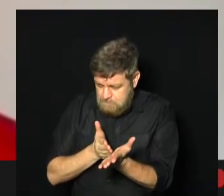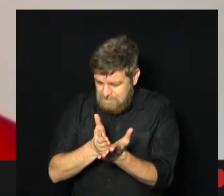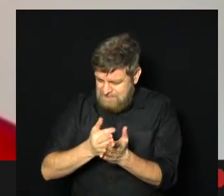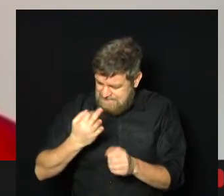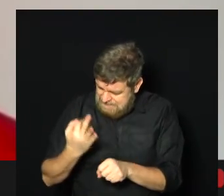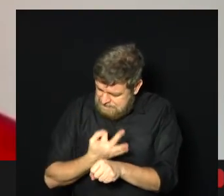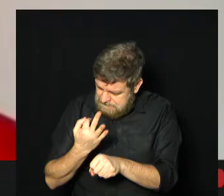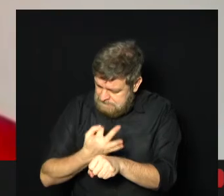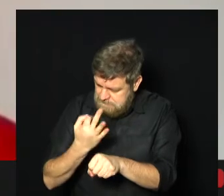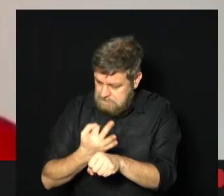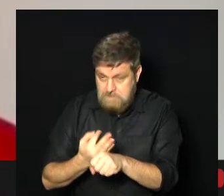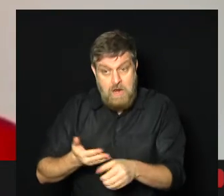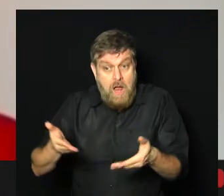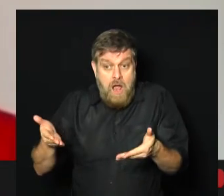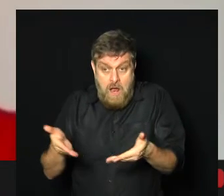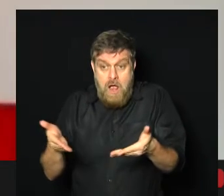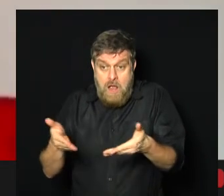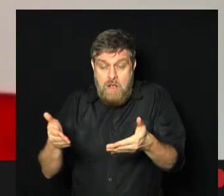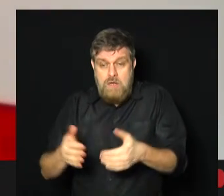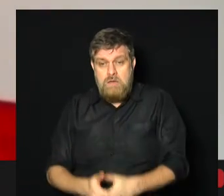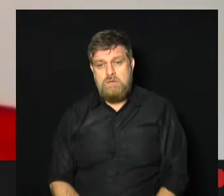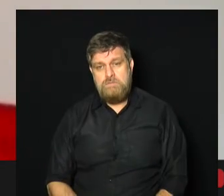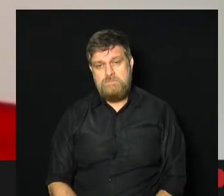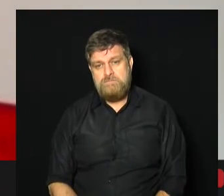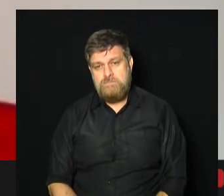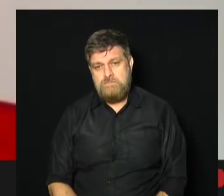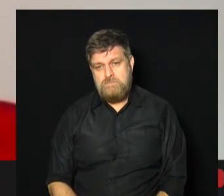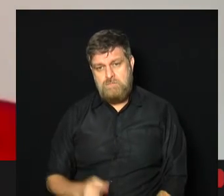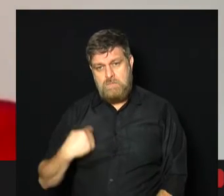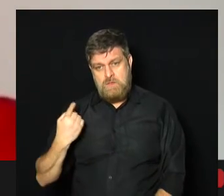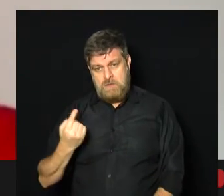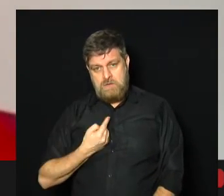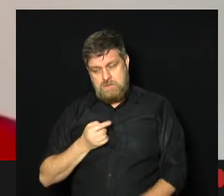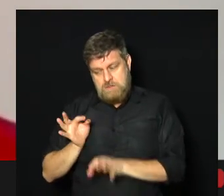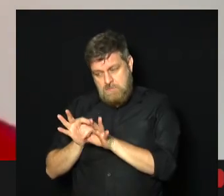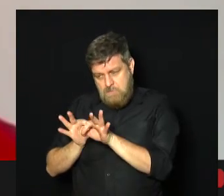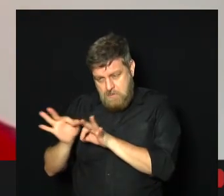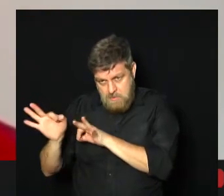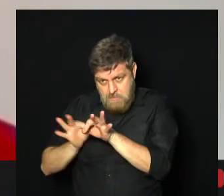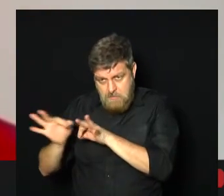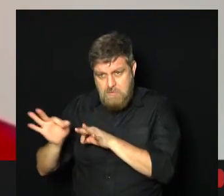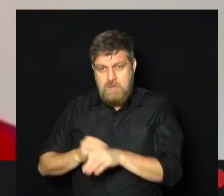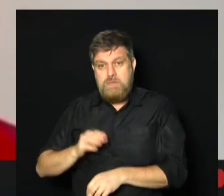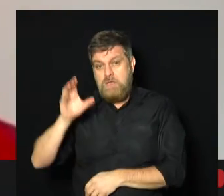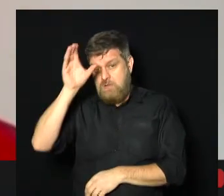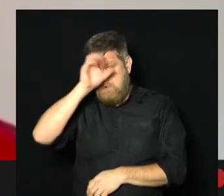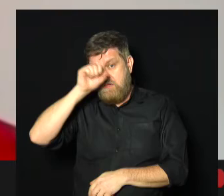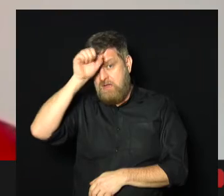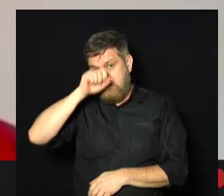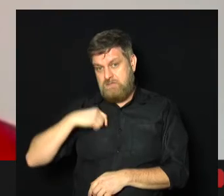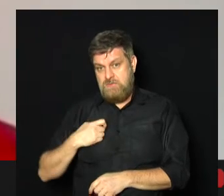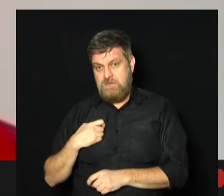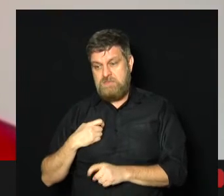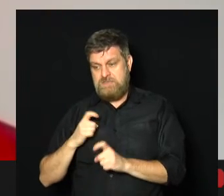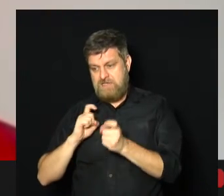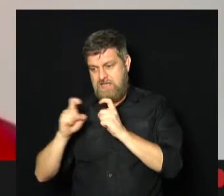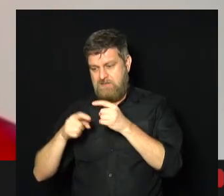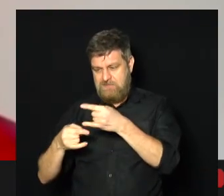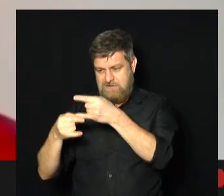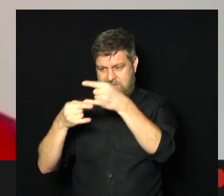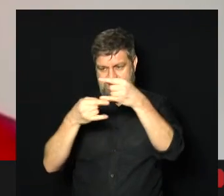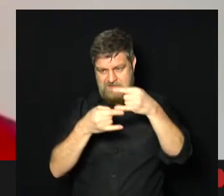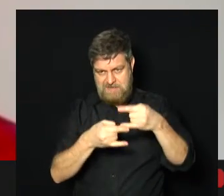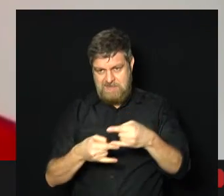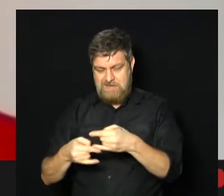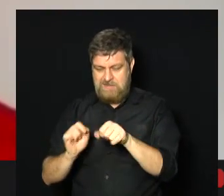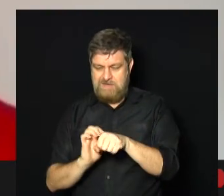nos é possível agora, né? Dizer que nós também estamos organizadas, também aprendemos a fazer nossas reuniões virtuais durante a